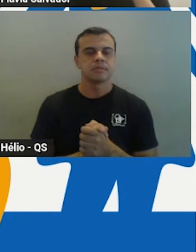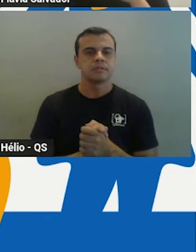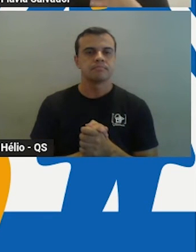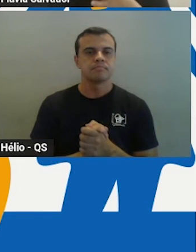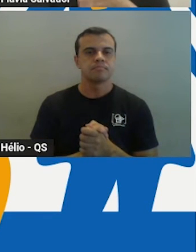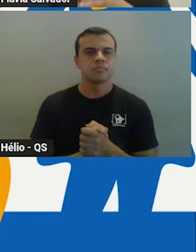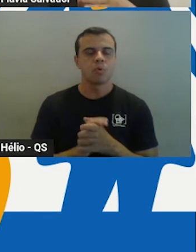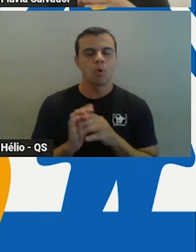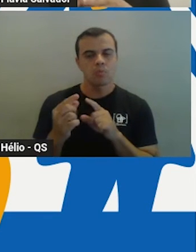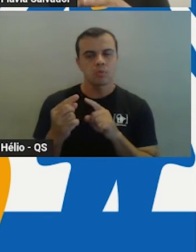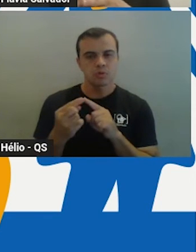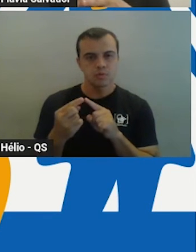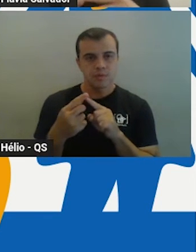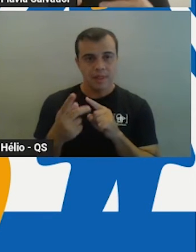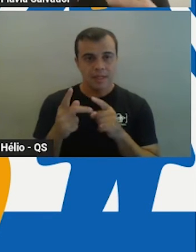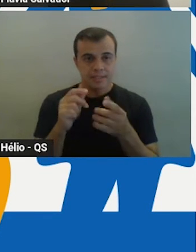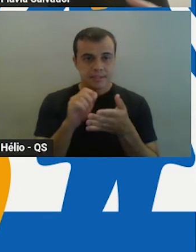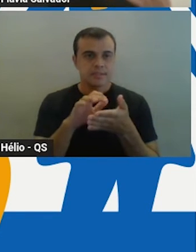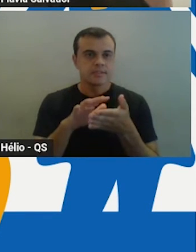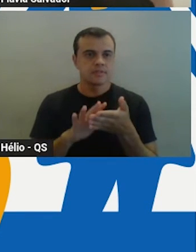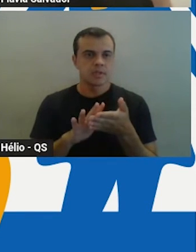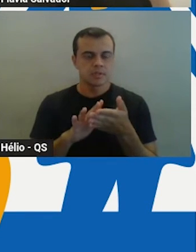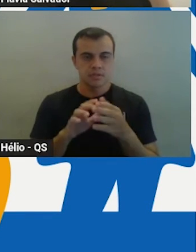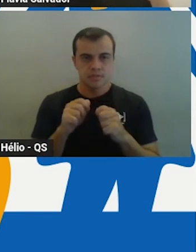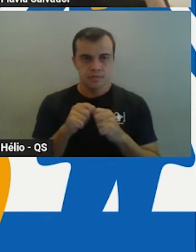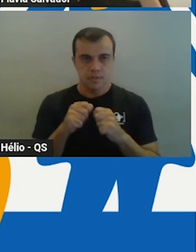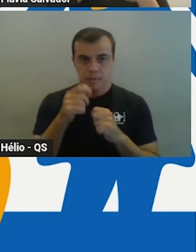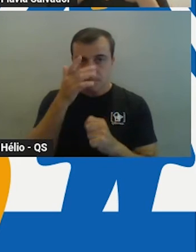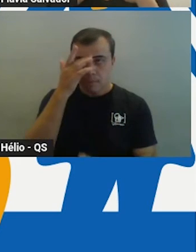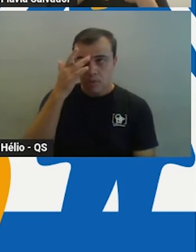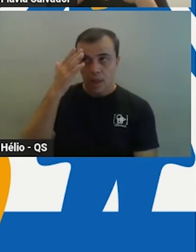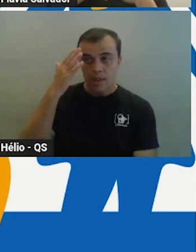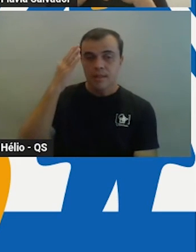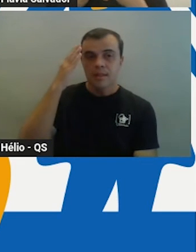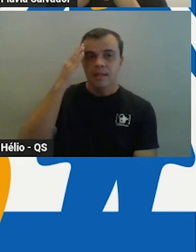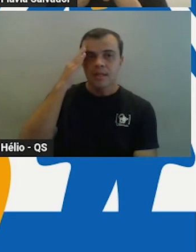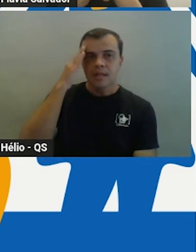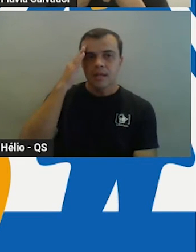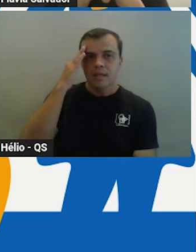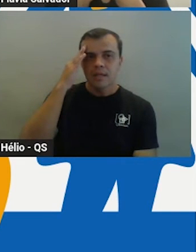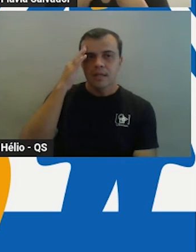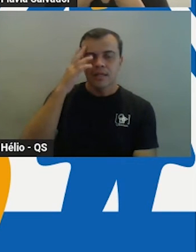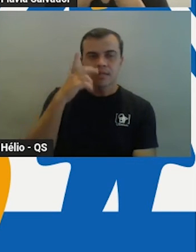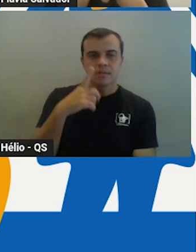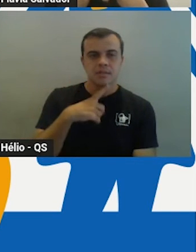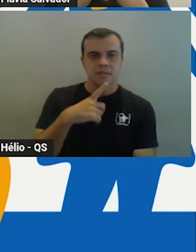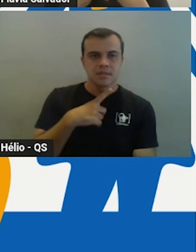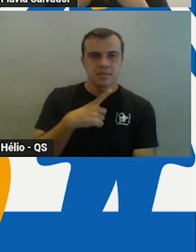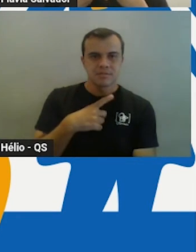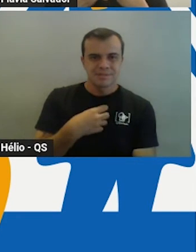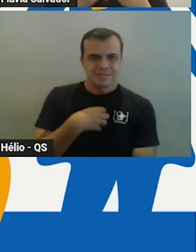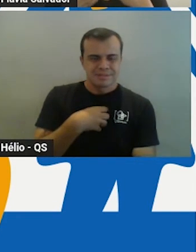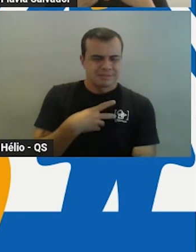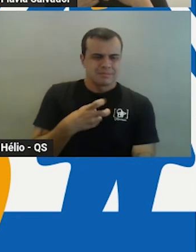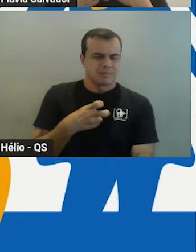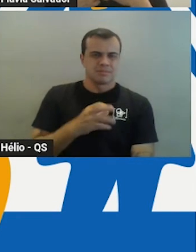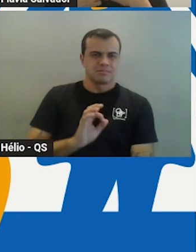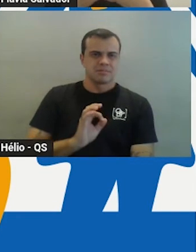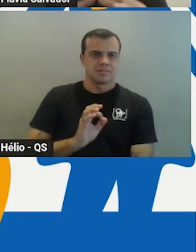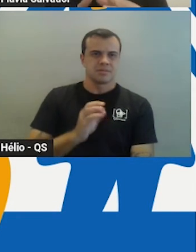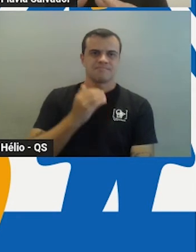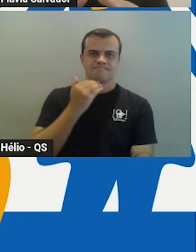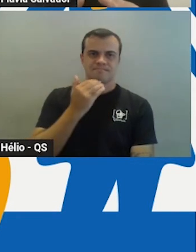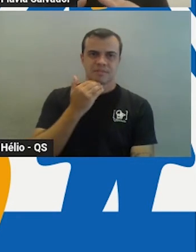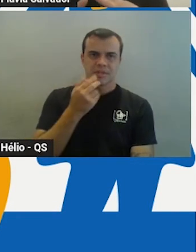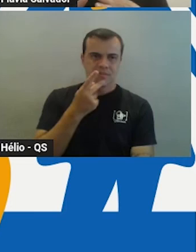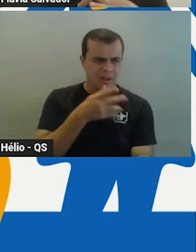o objetivo dessa atividade é fazer as pessoas entenderem que quando incomoda, incomoda. Não adianta você